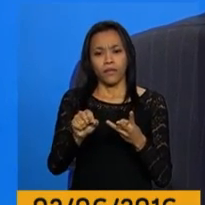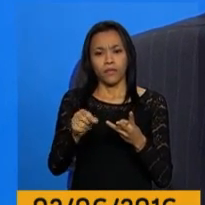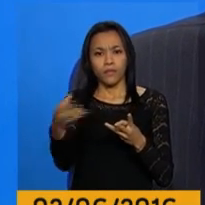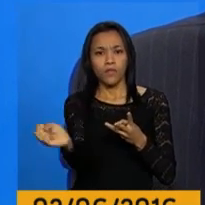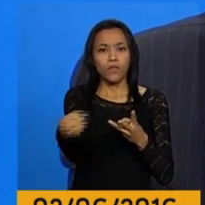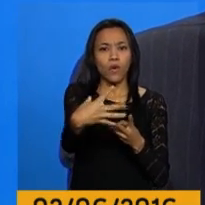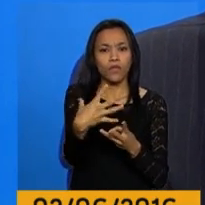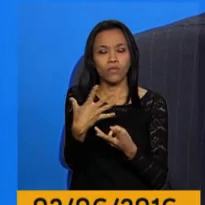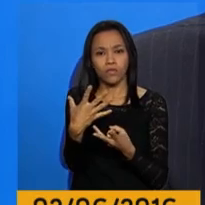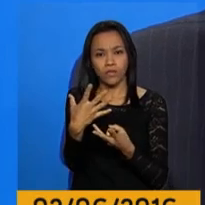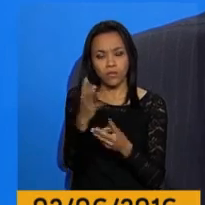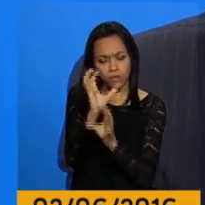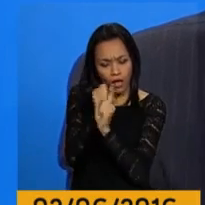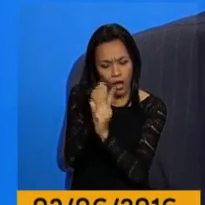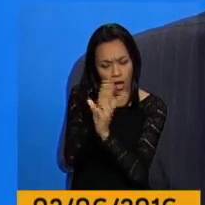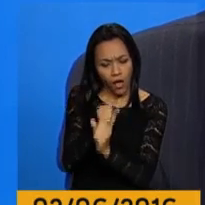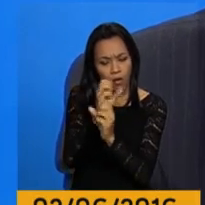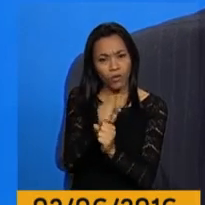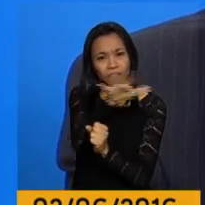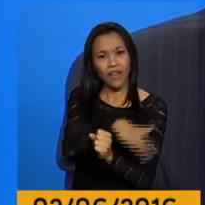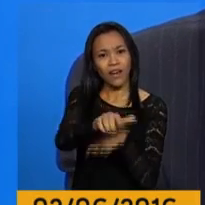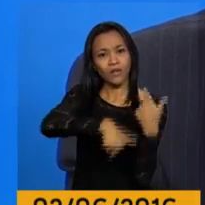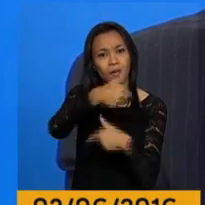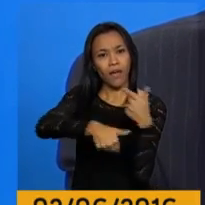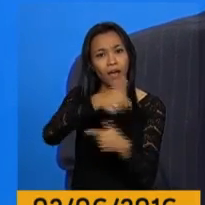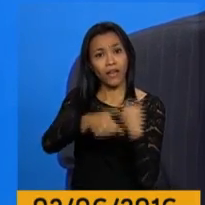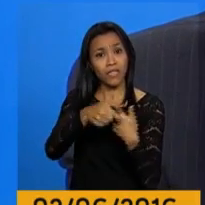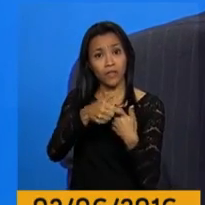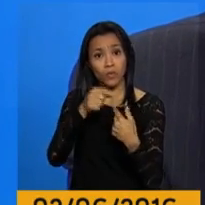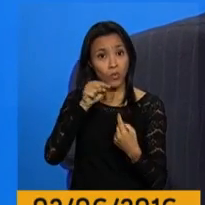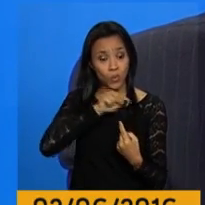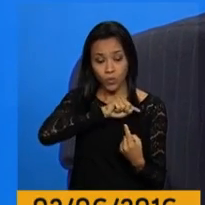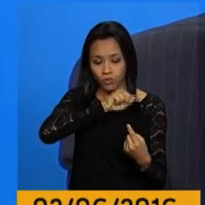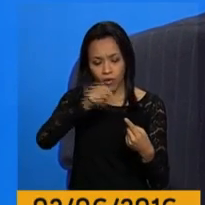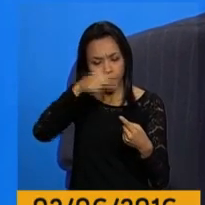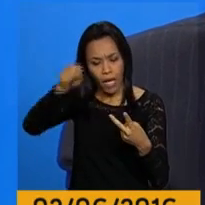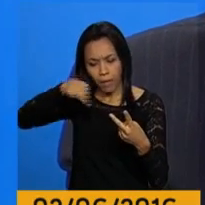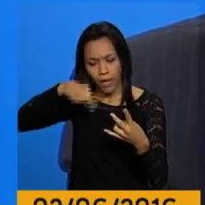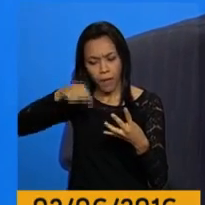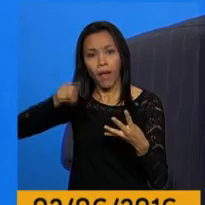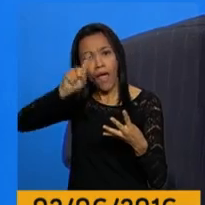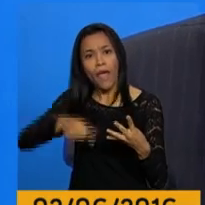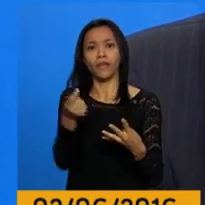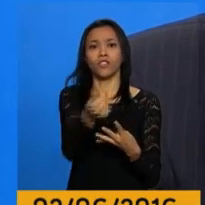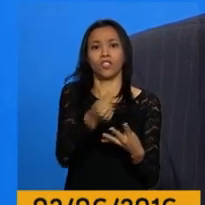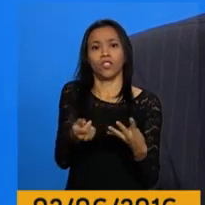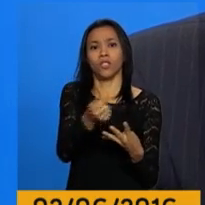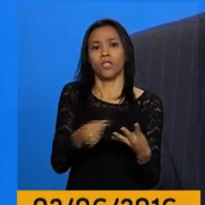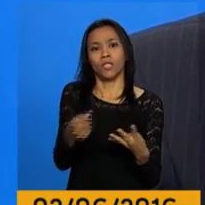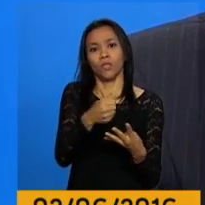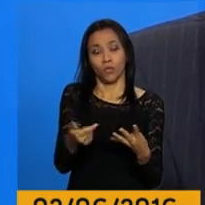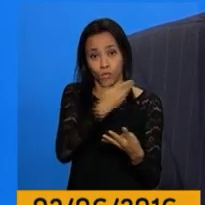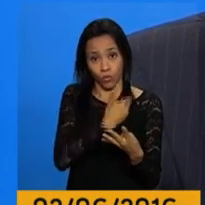novos cálculos para compensação trabalhista, tudo isso é dinheiro público que deixou de ser arrecadado para que